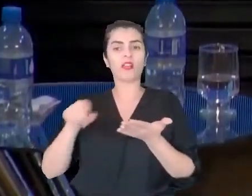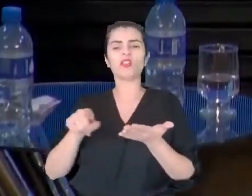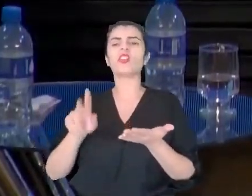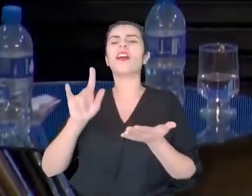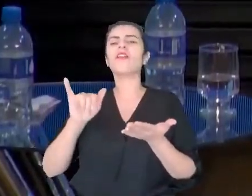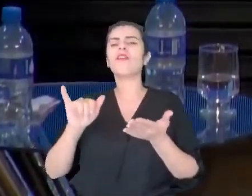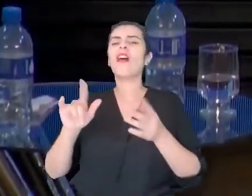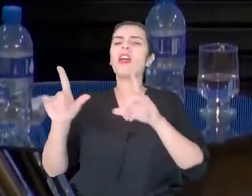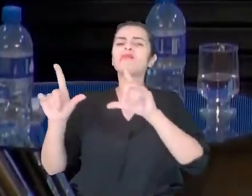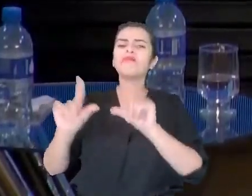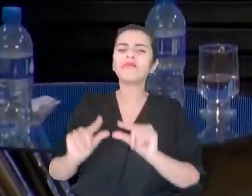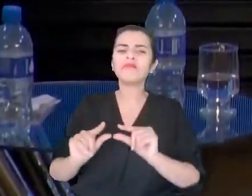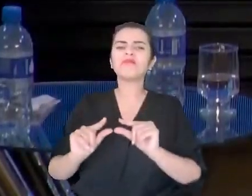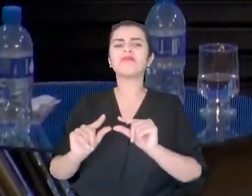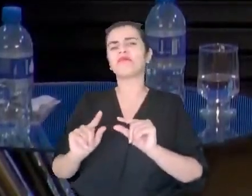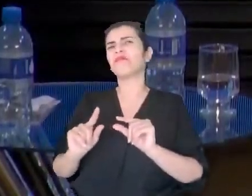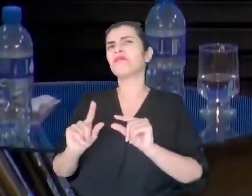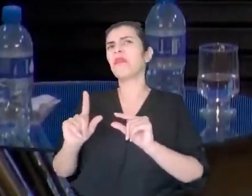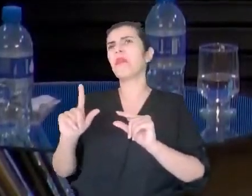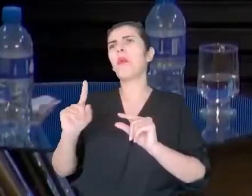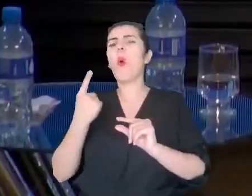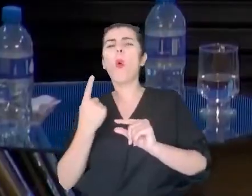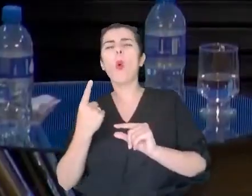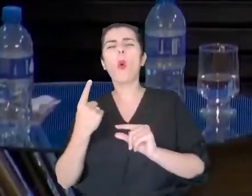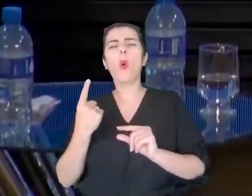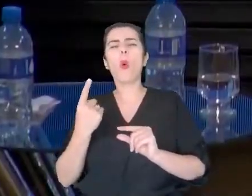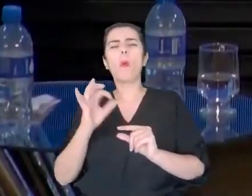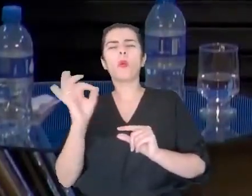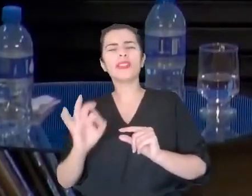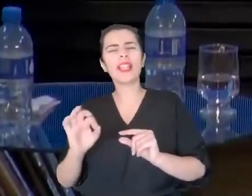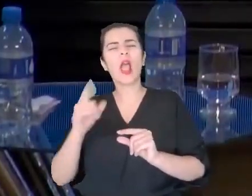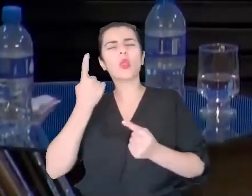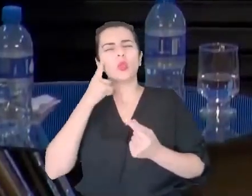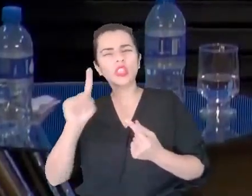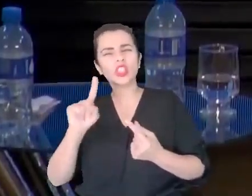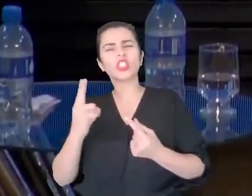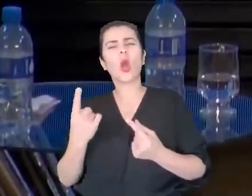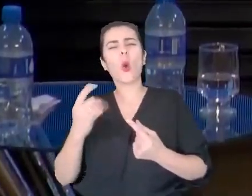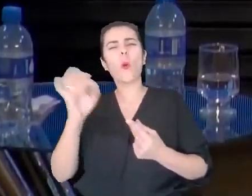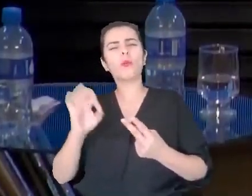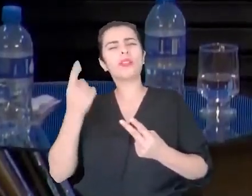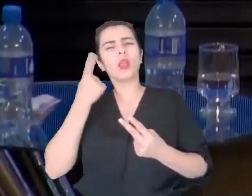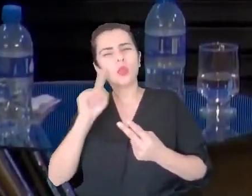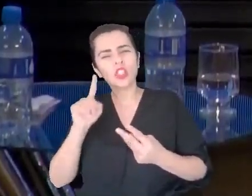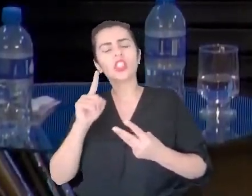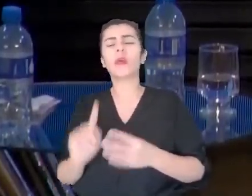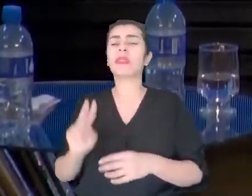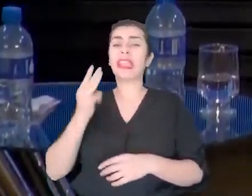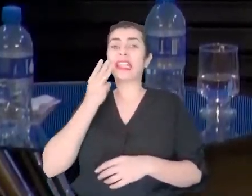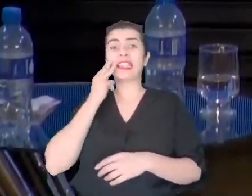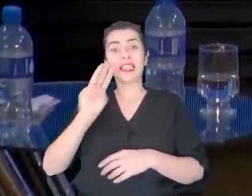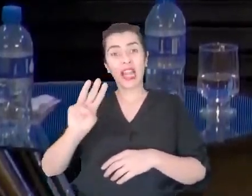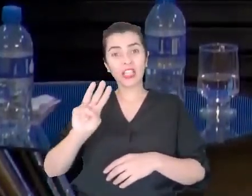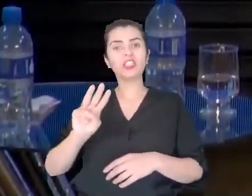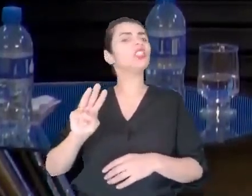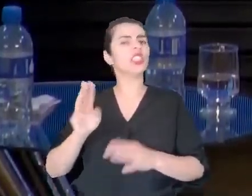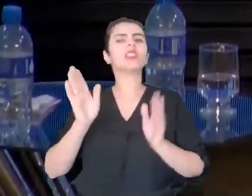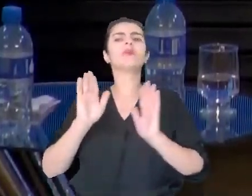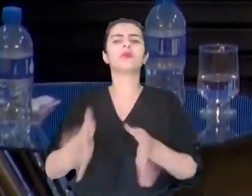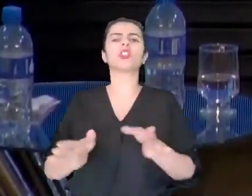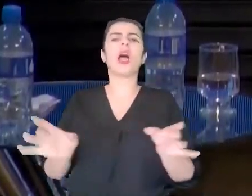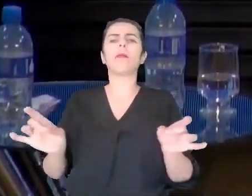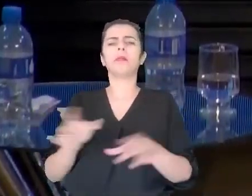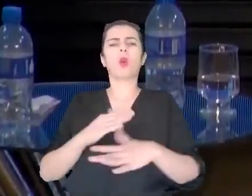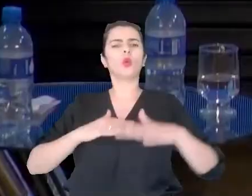de 1% por dia e que, então, depois ali, de 3, 4 dias, ele já está preparado para a